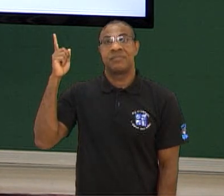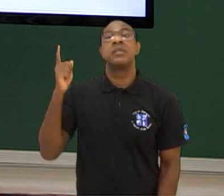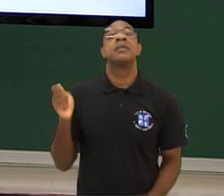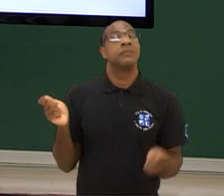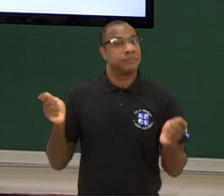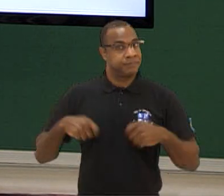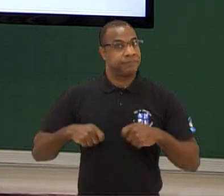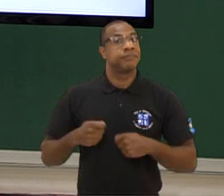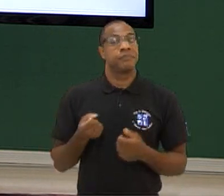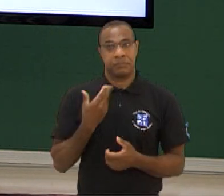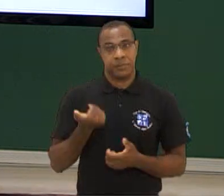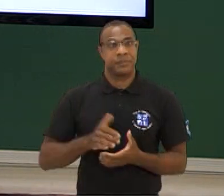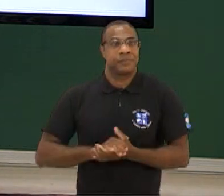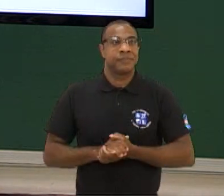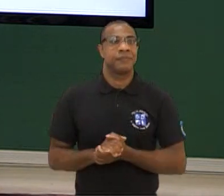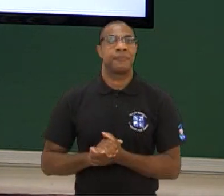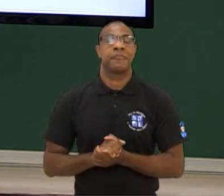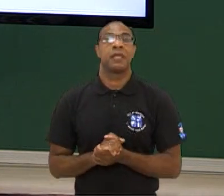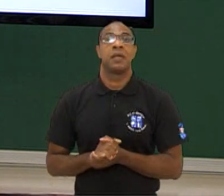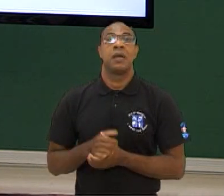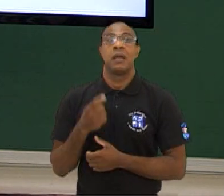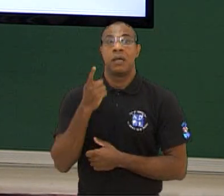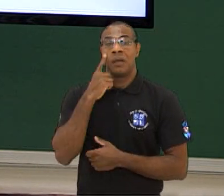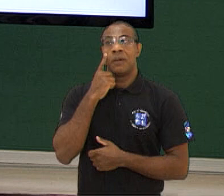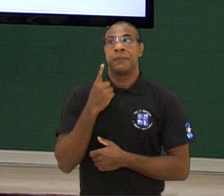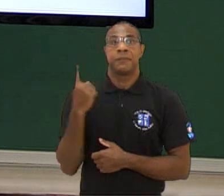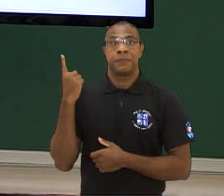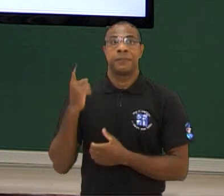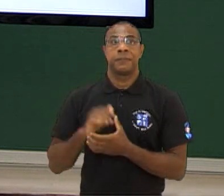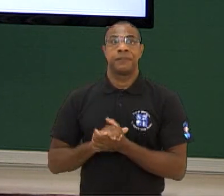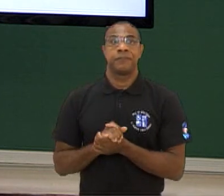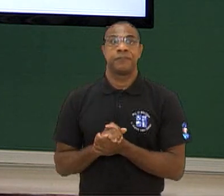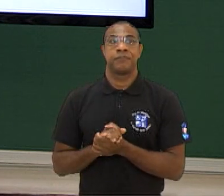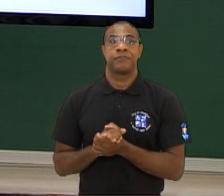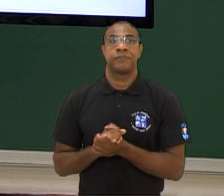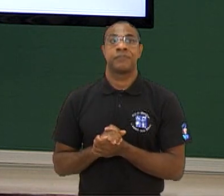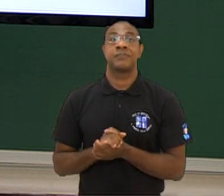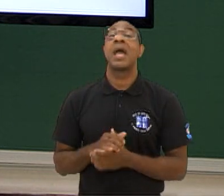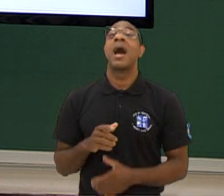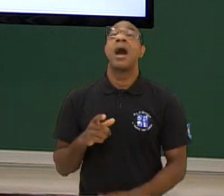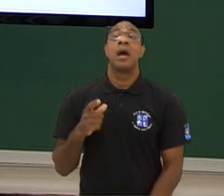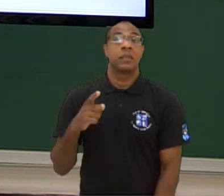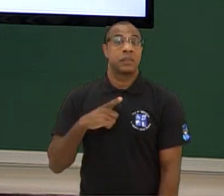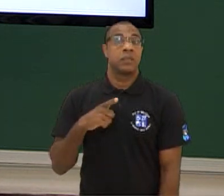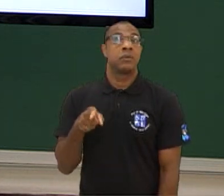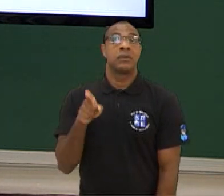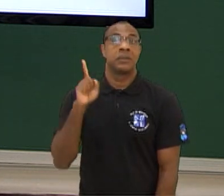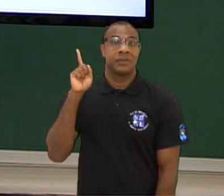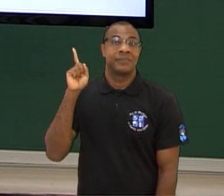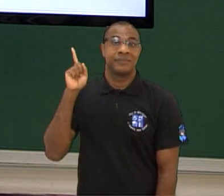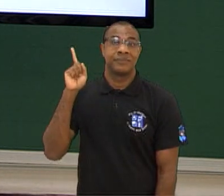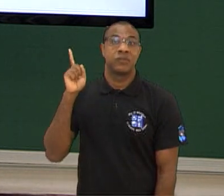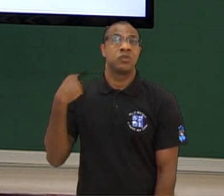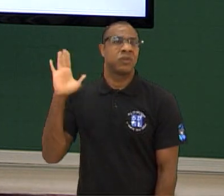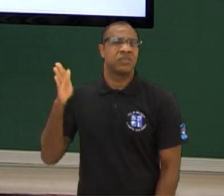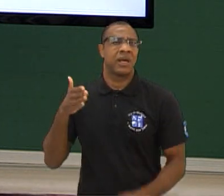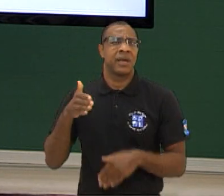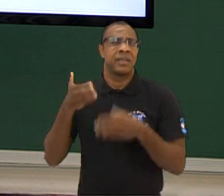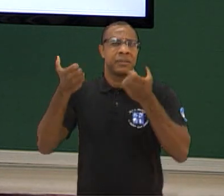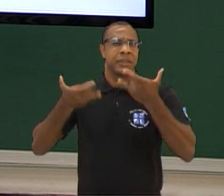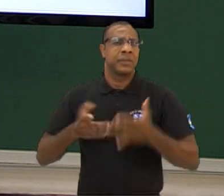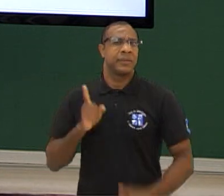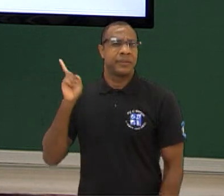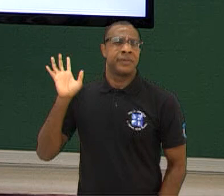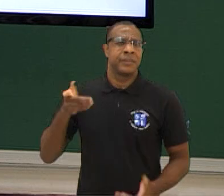funciona. Bem, vamos lá. E tem uma questão, né? Na aula 32 a gente conversou sobre isso, né? Eu dei